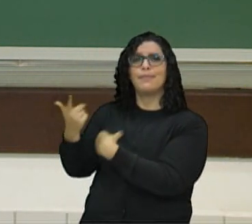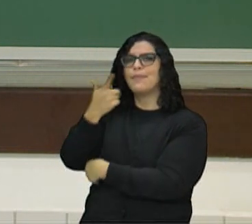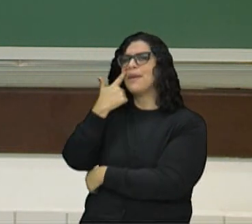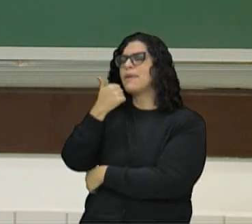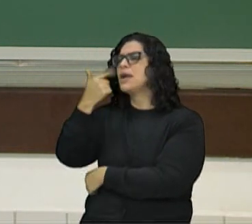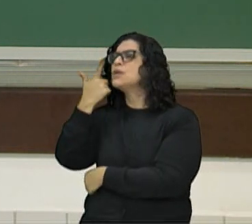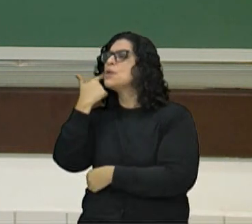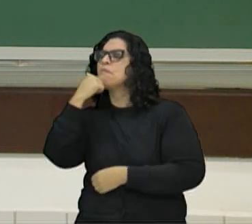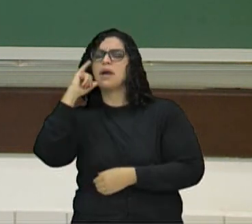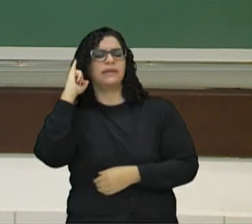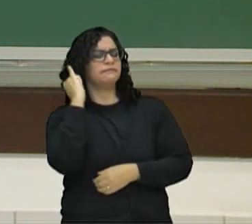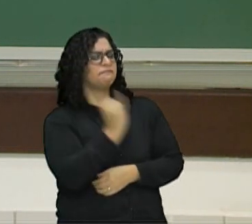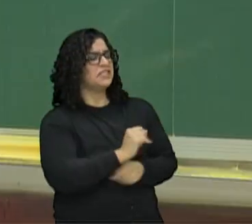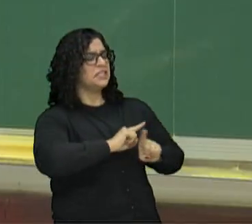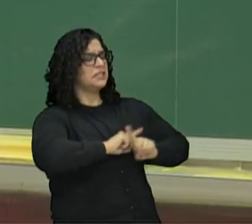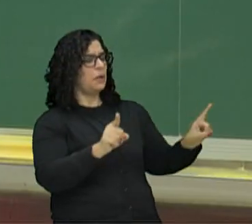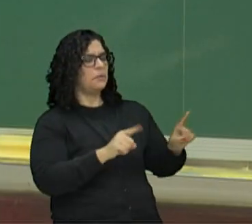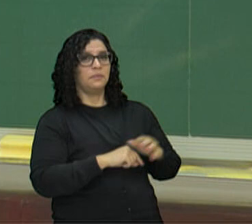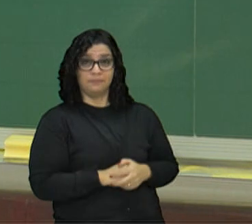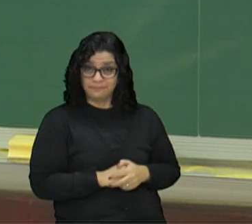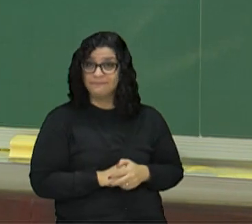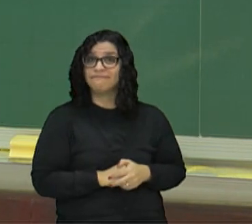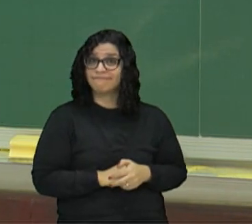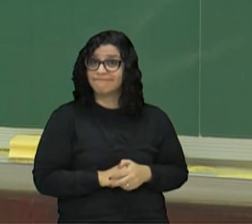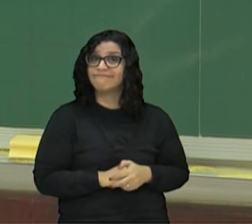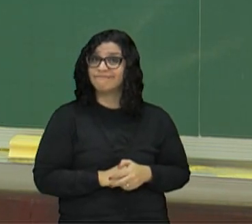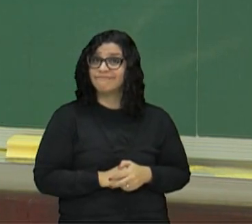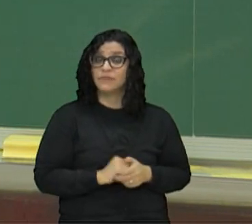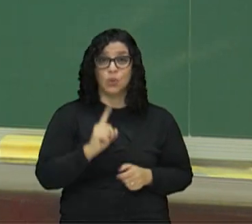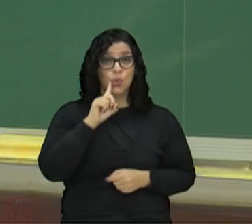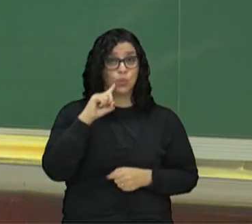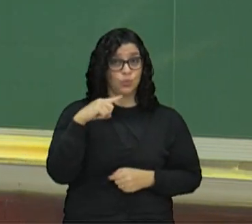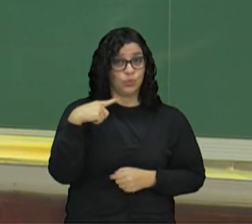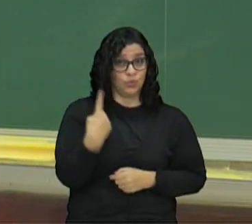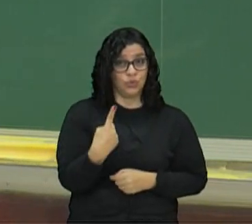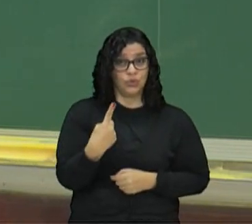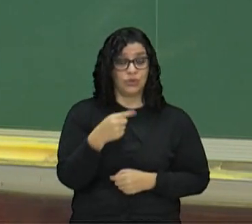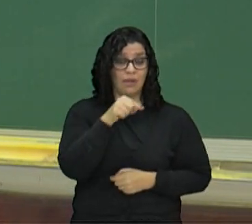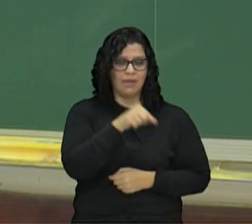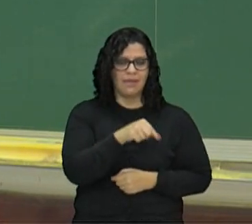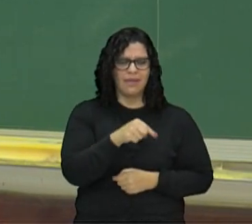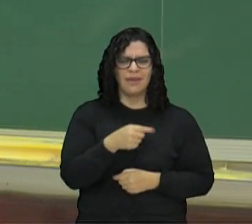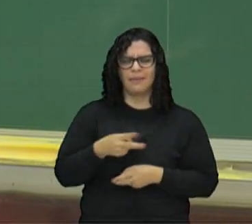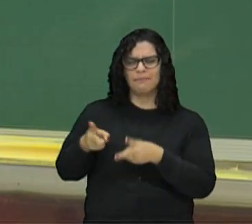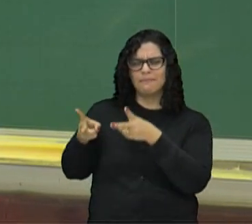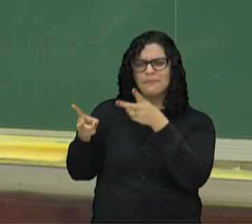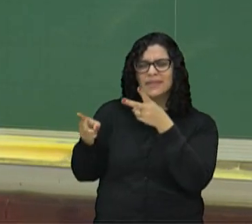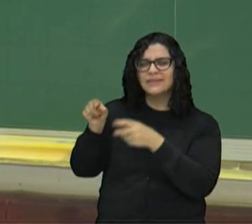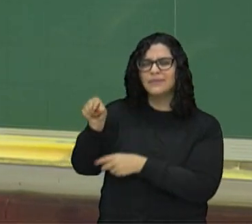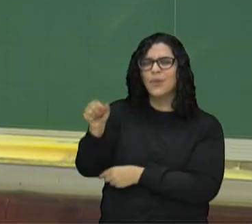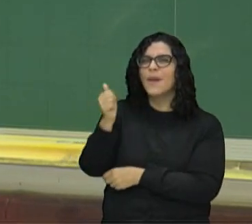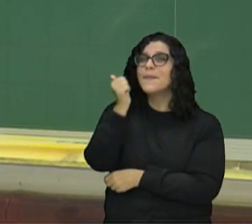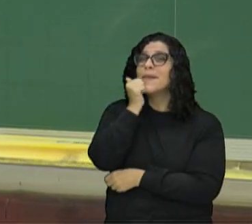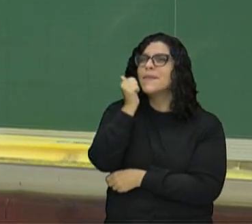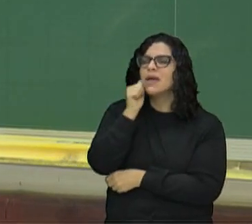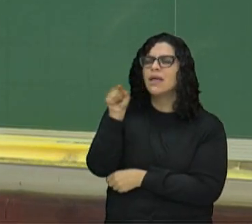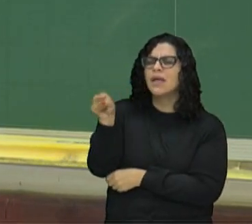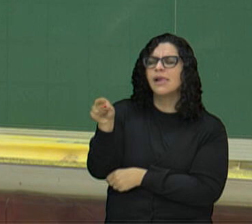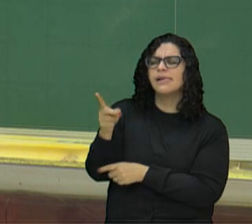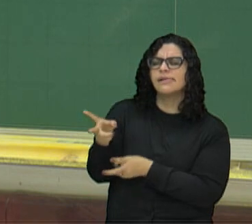pai reprovava a sua ideia. Um dia, ele observou a sua